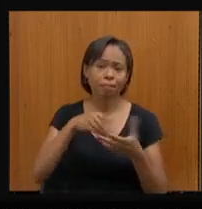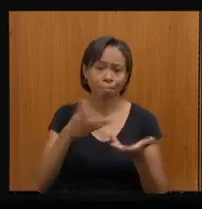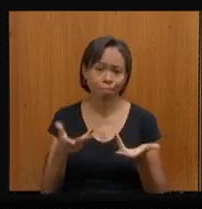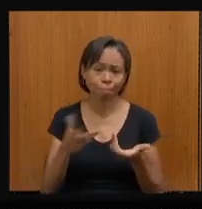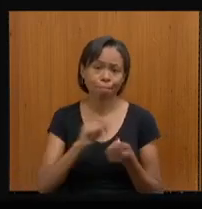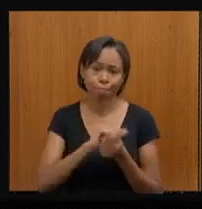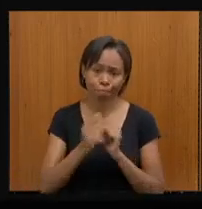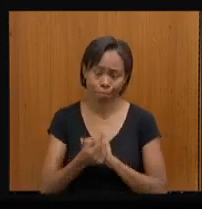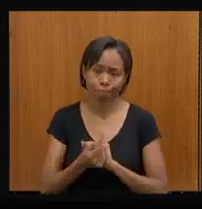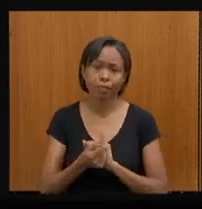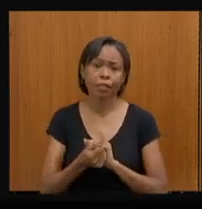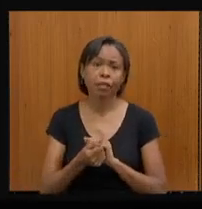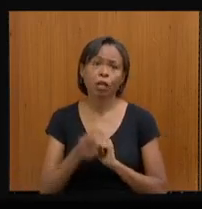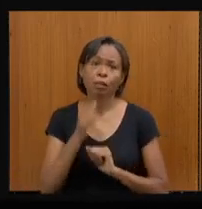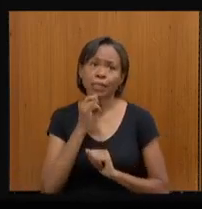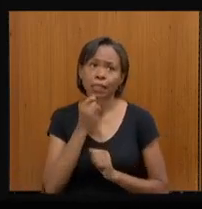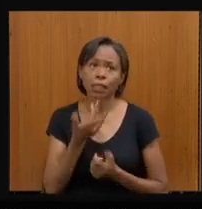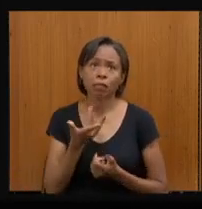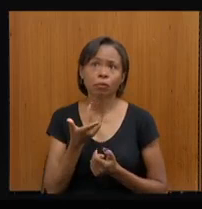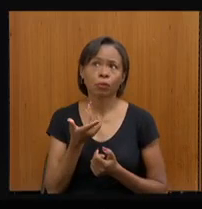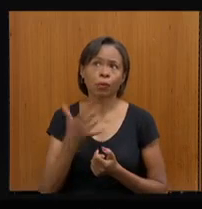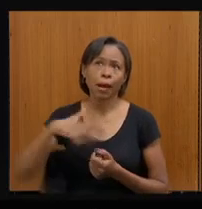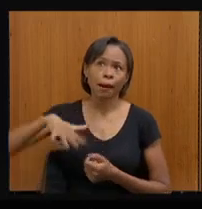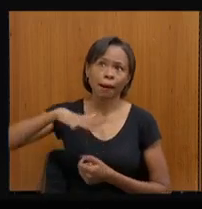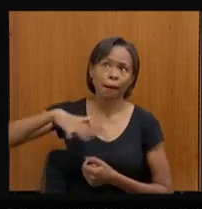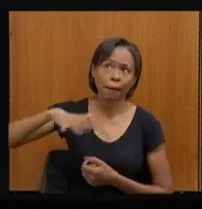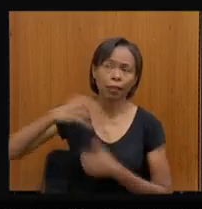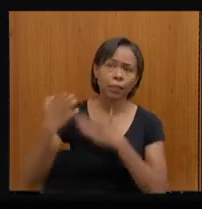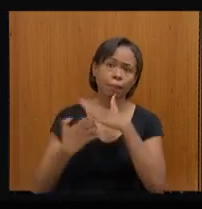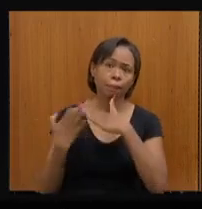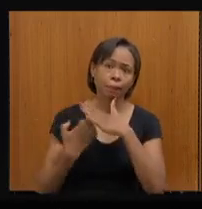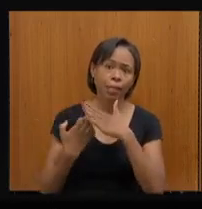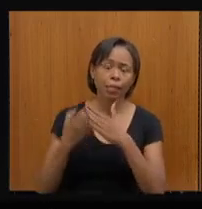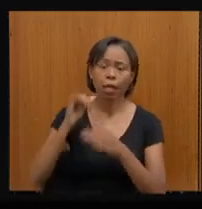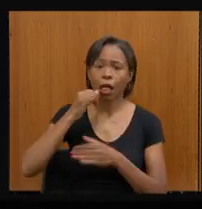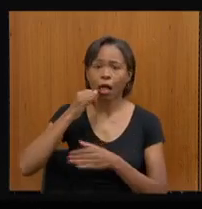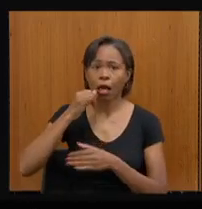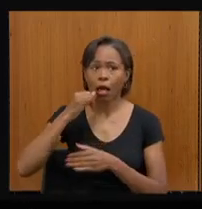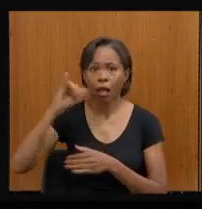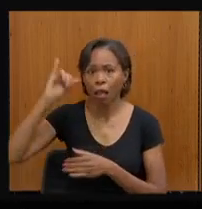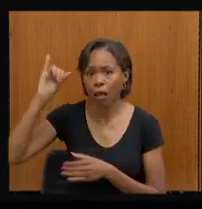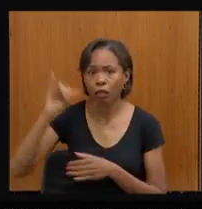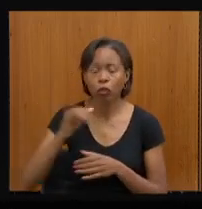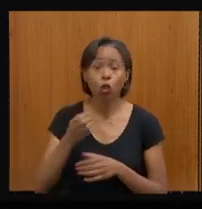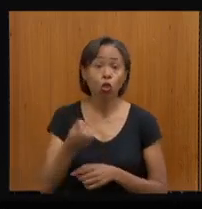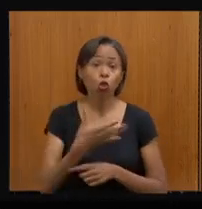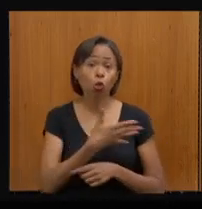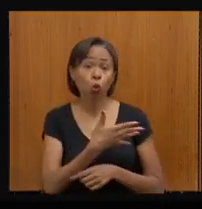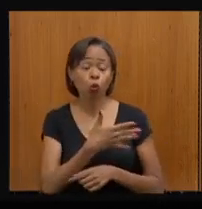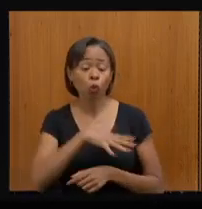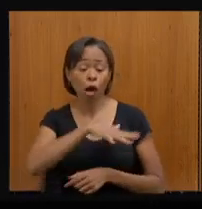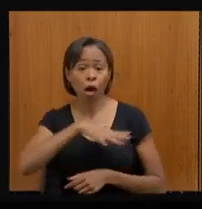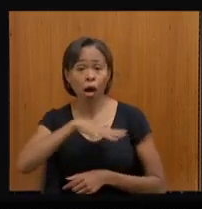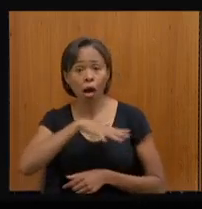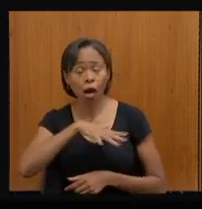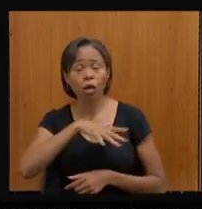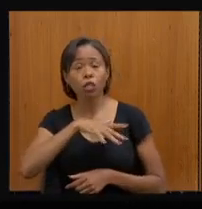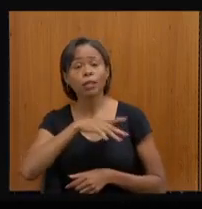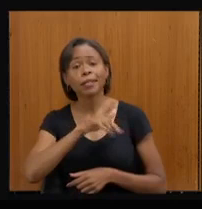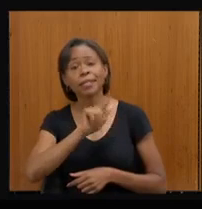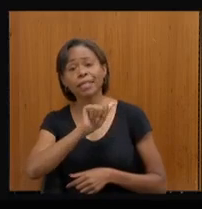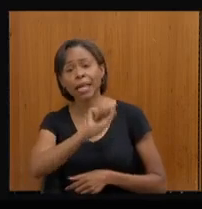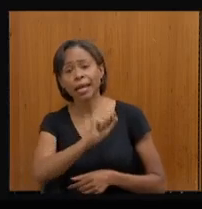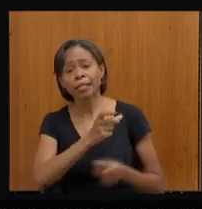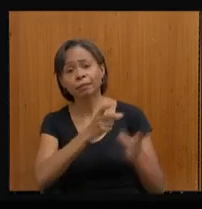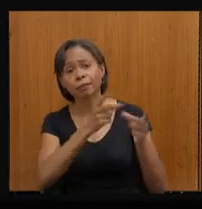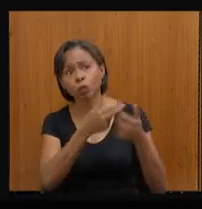modernização do setor elétrico tem que contemplar o hidrogênio Verde novo mercado de gás o renova Bio